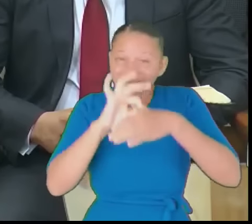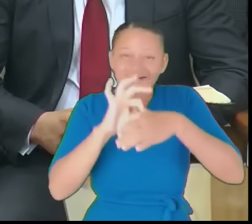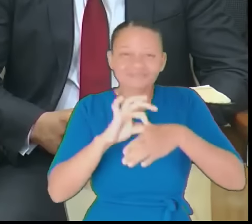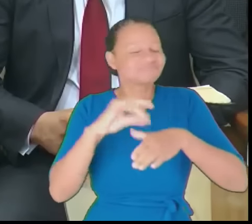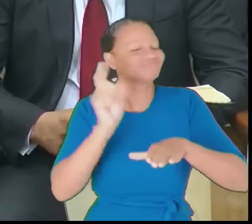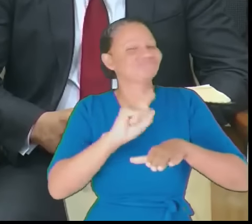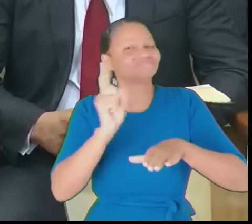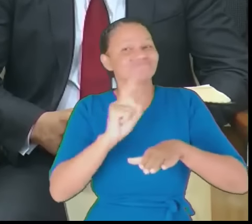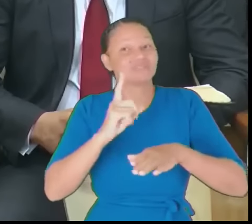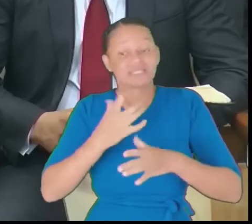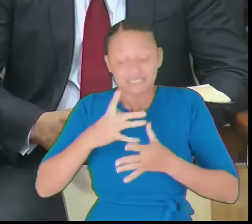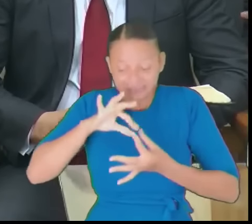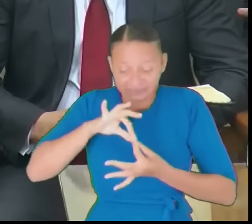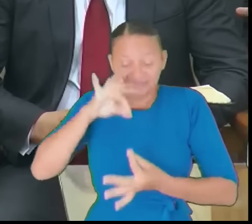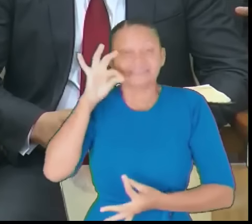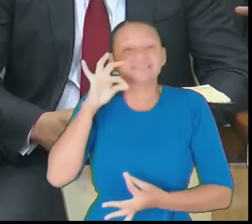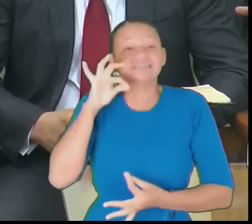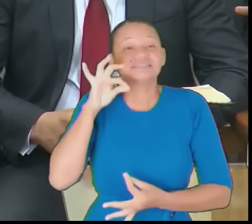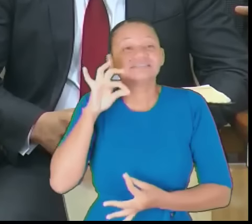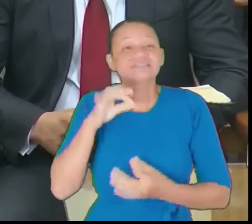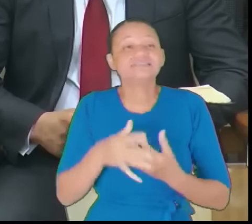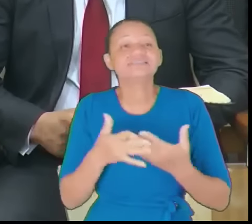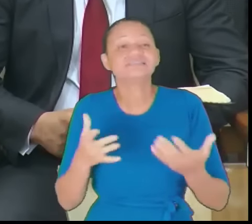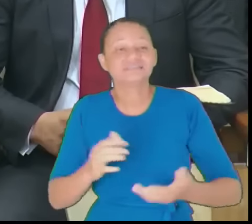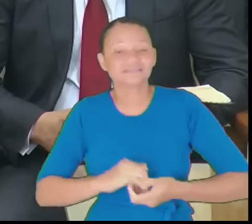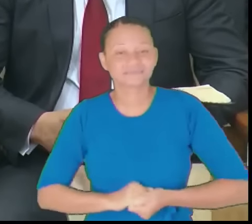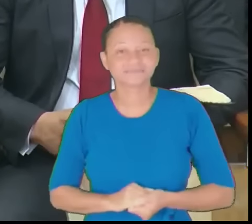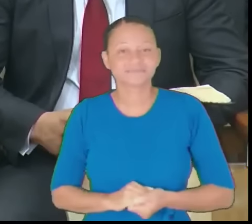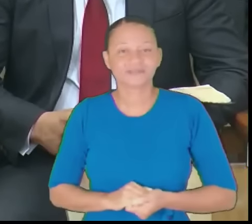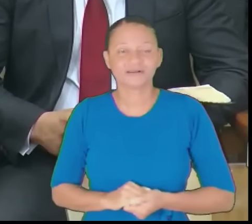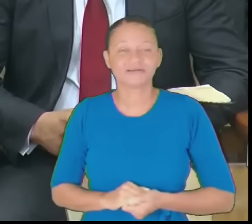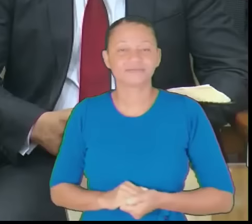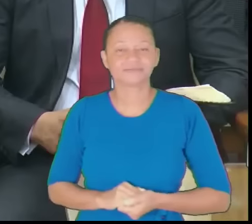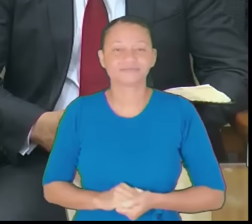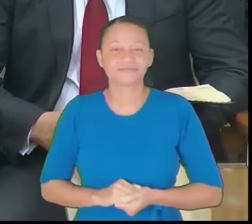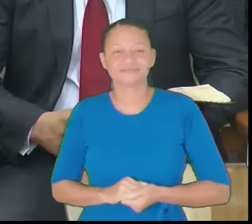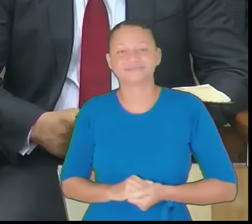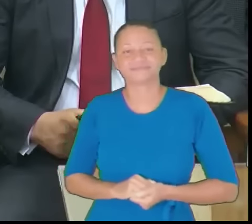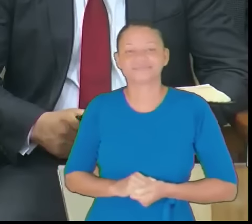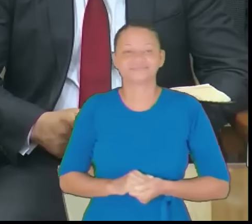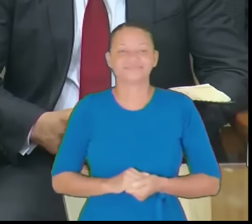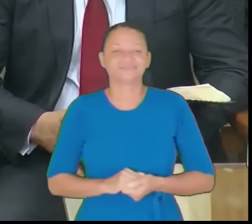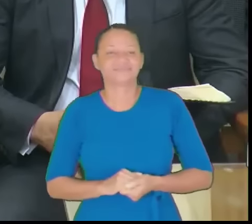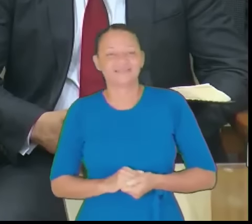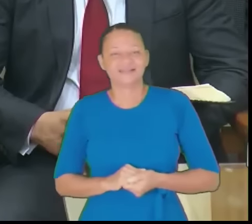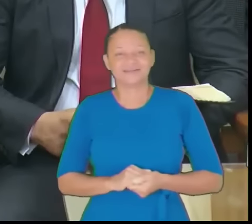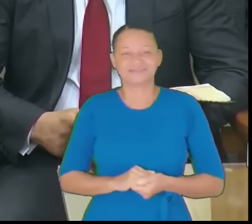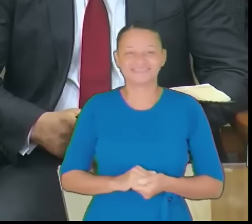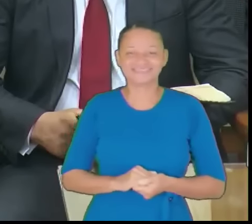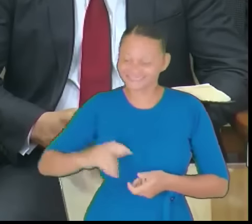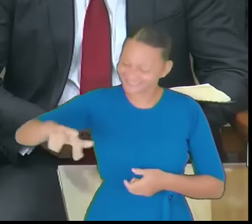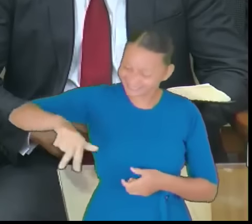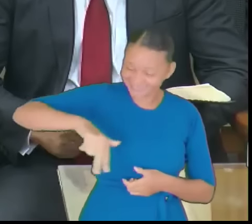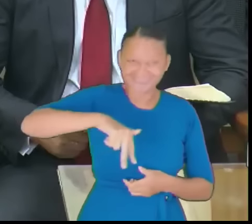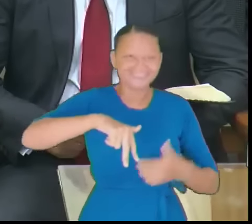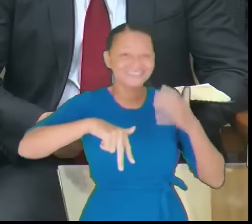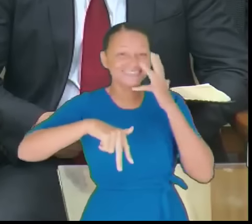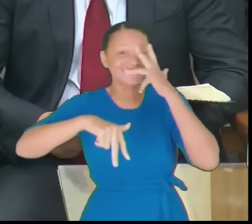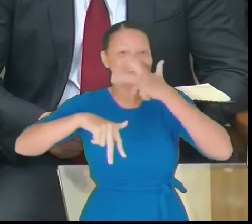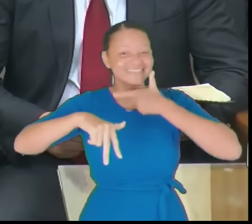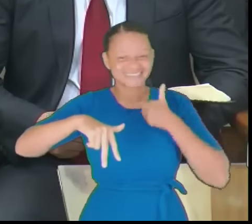Espiritual. Aqueles que levam boas novas. Então, irmãos amados, ela saiu linda. Vamos ver o